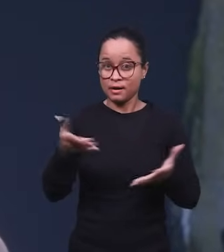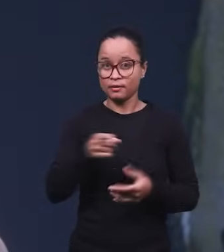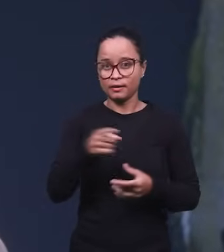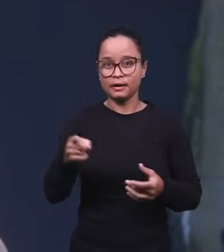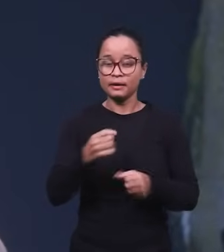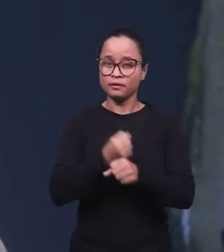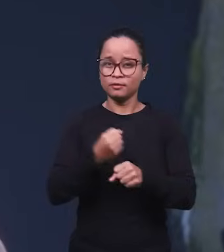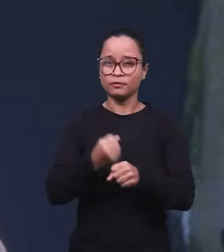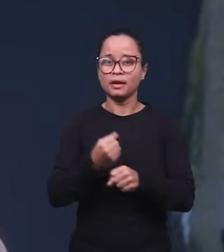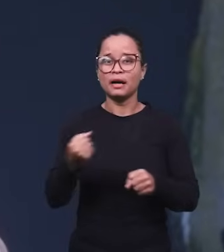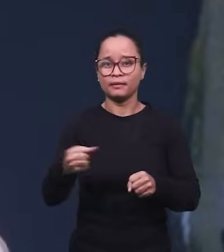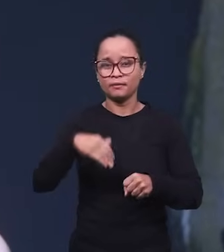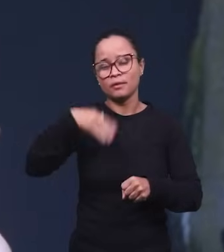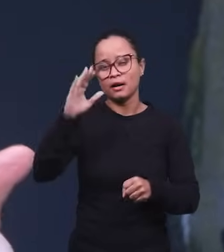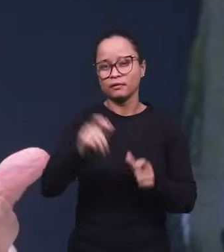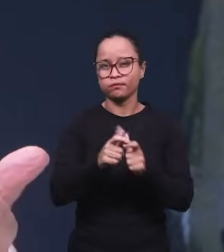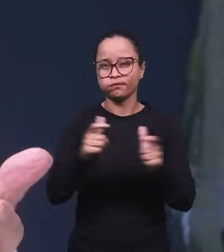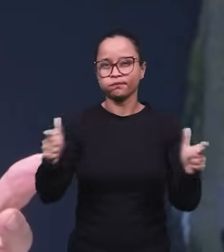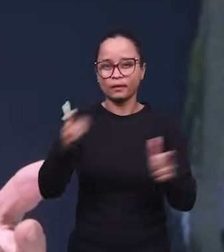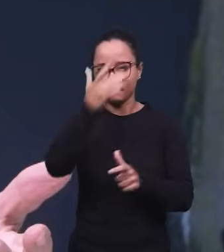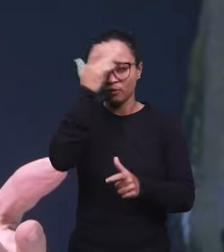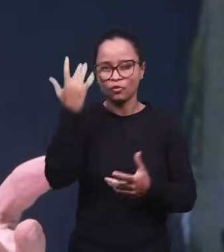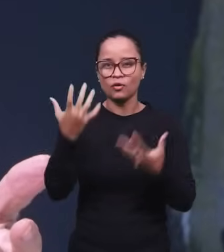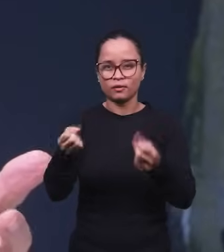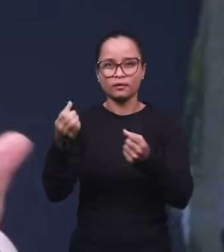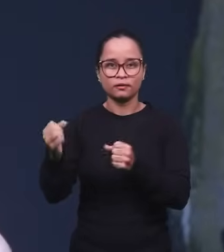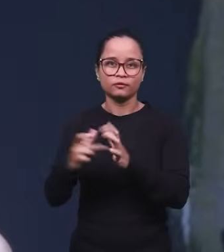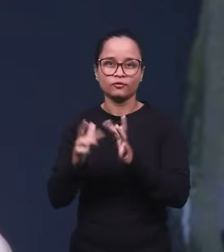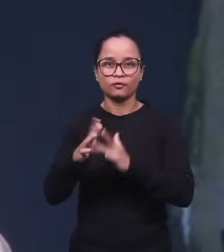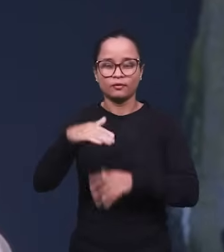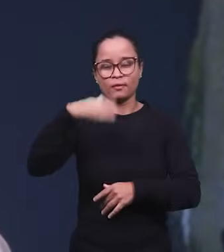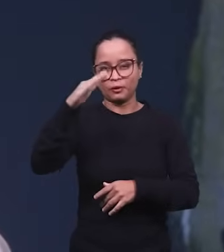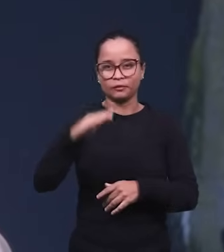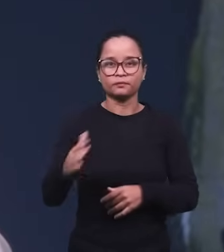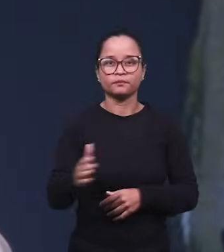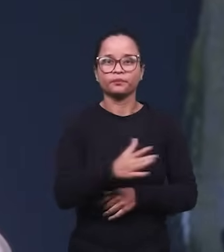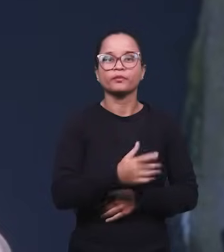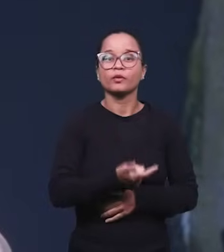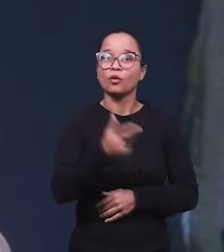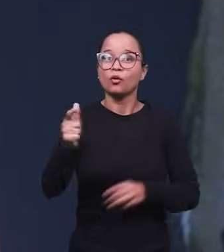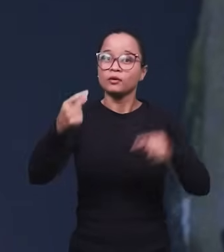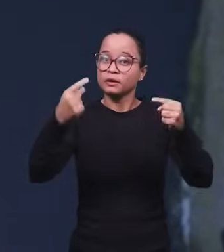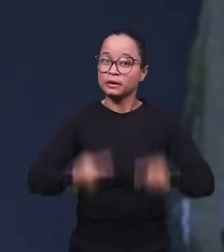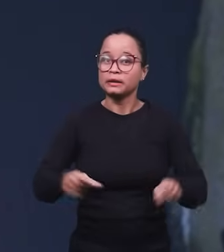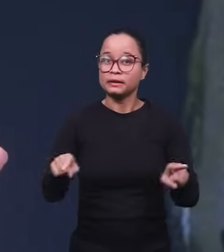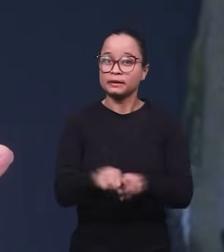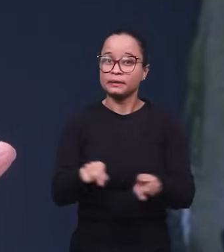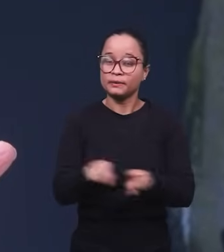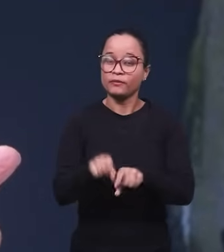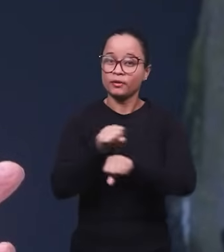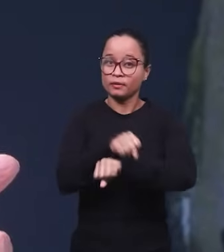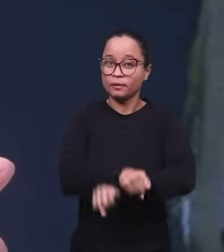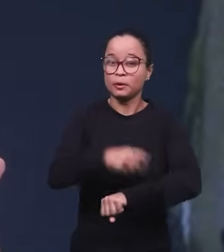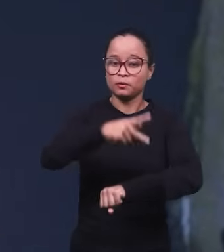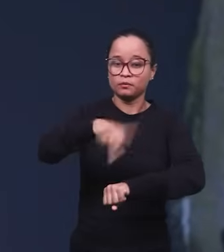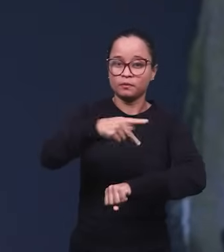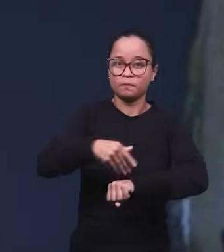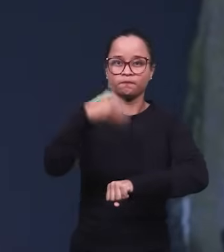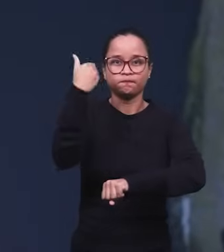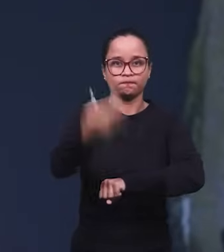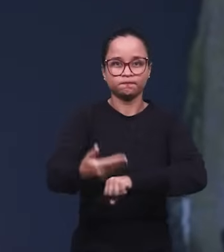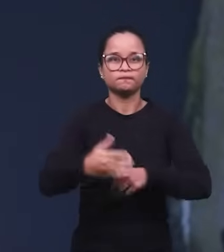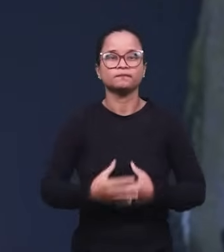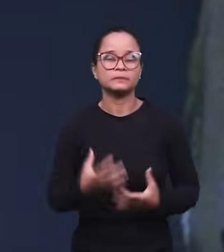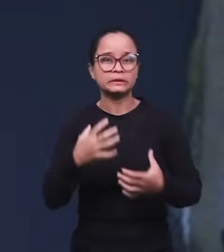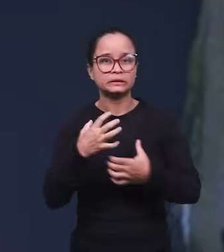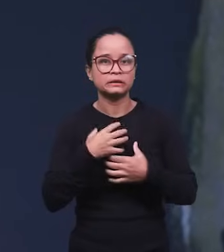lá no Japão. Outro desafio também que nós enfrentamos foi com relação à questão dos seminários no exterior,